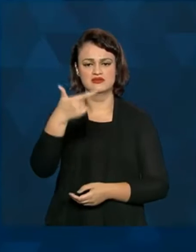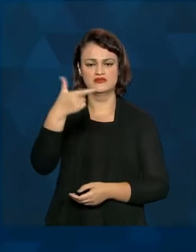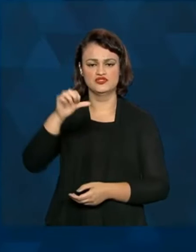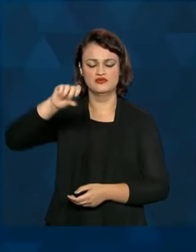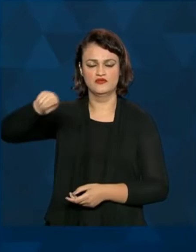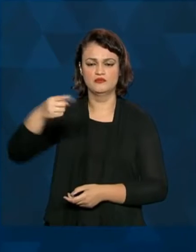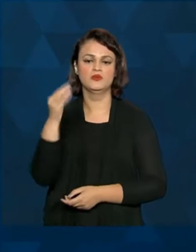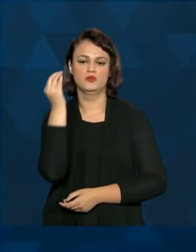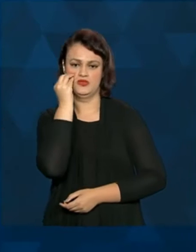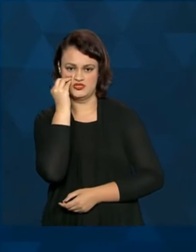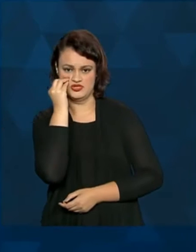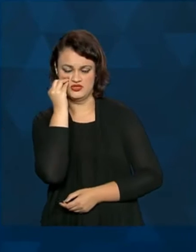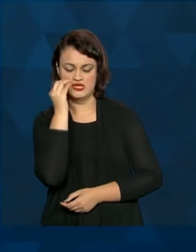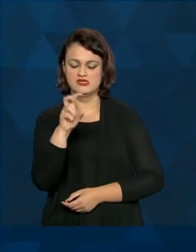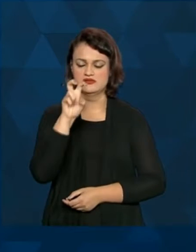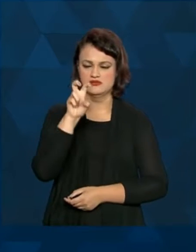129.724 testes, sendo